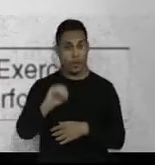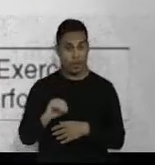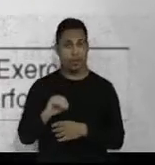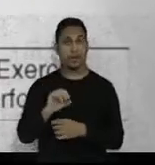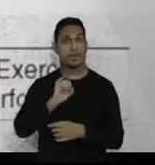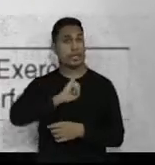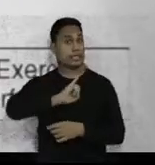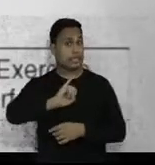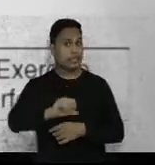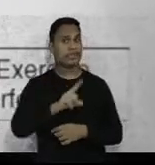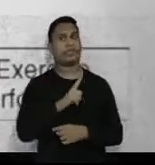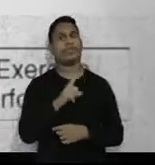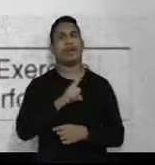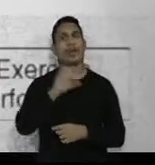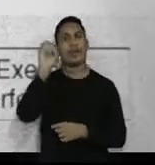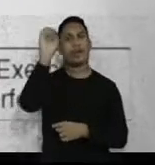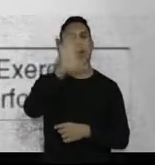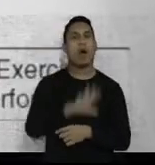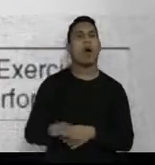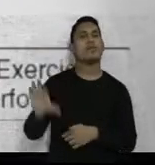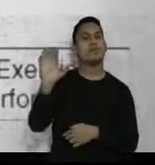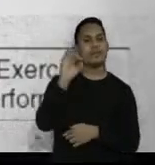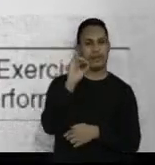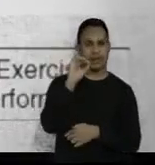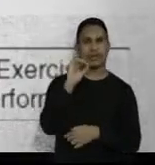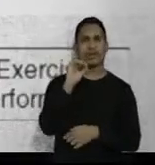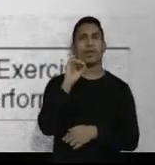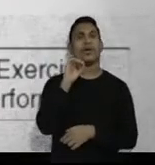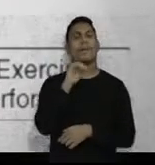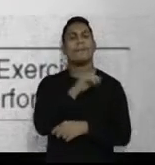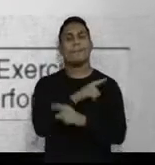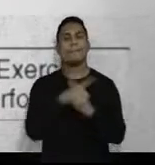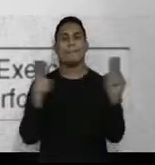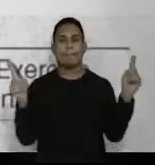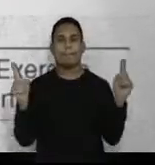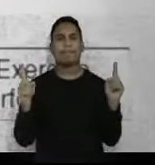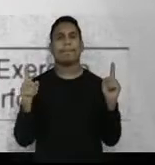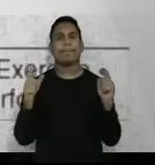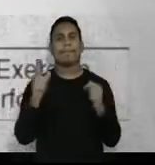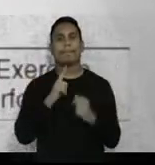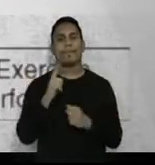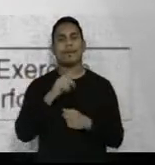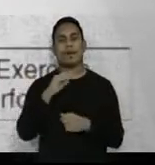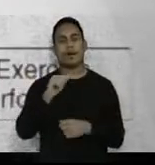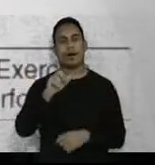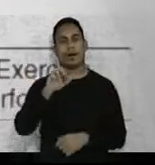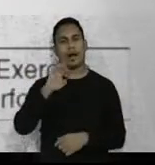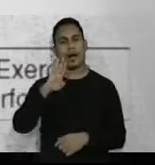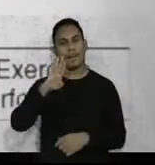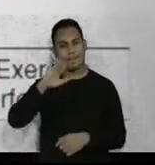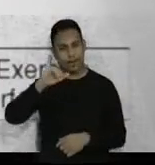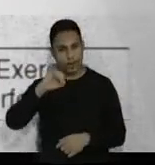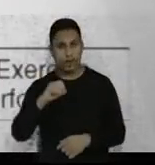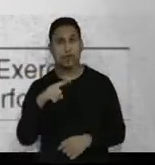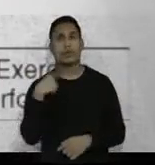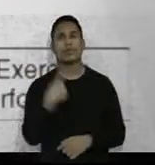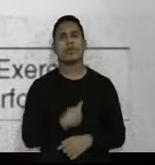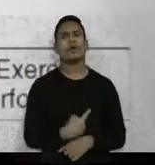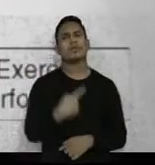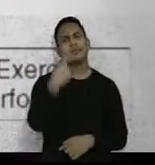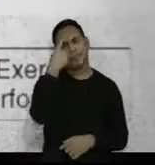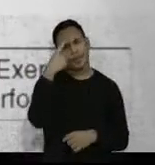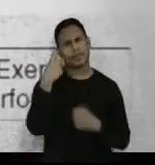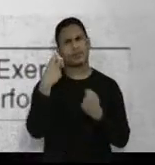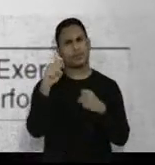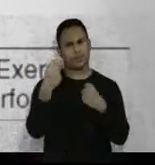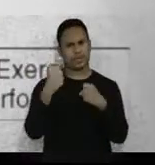nos exercícios mais de endurance, no chamado cardio, digamos assim. Quando a gente pensa nos exercícios de mais alta intensidade, que vai